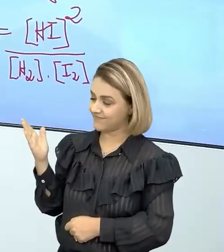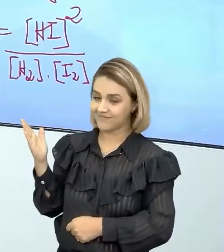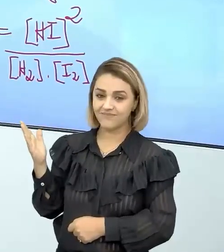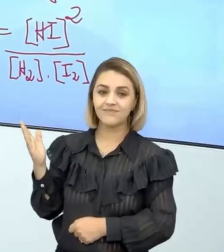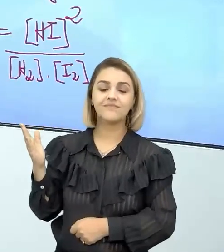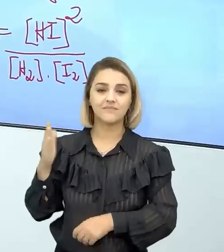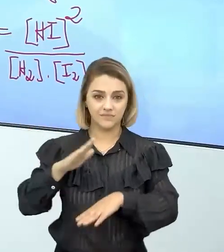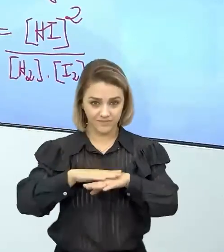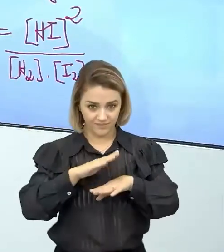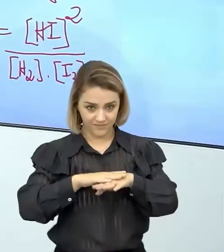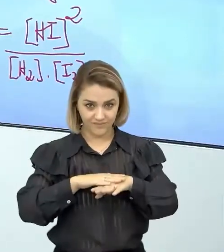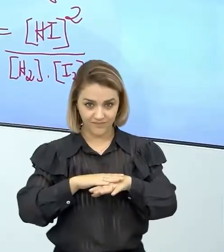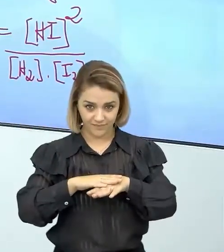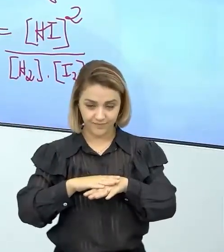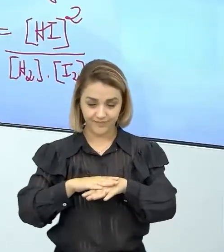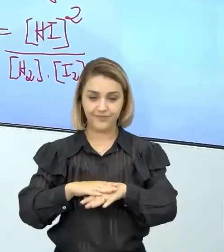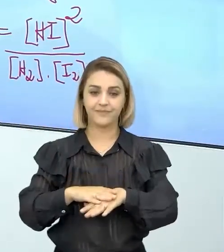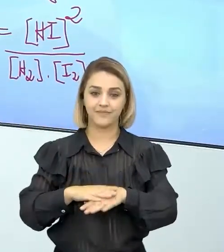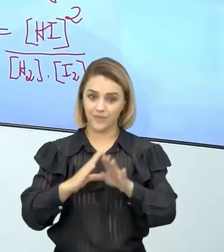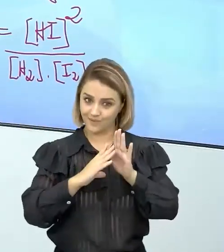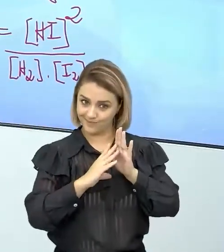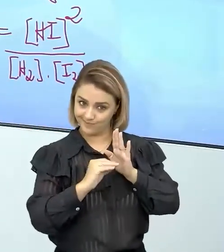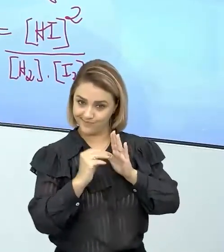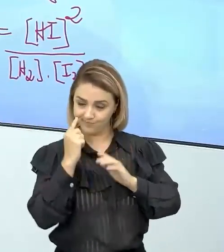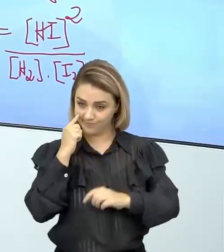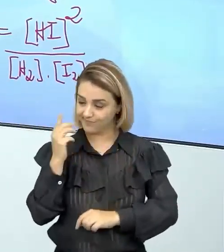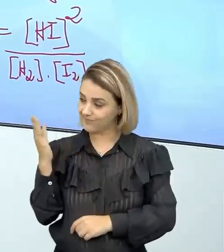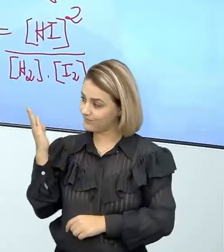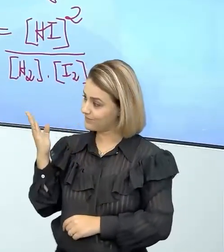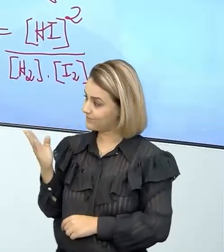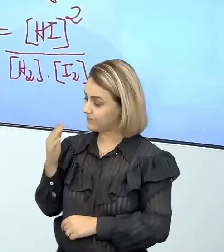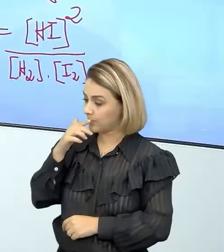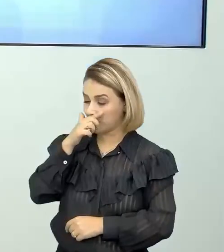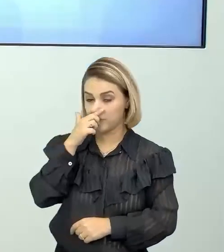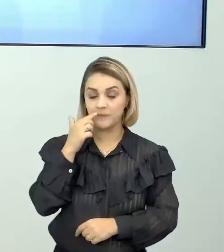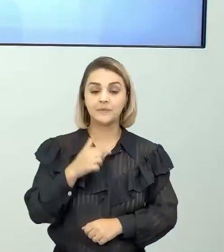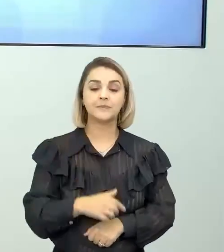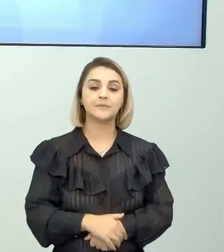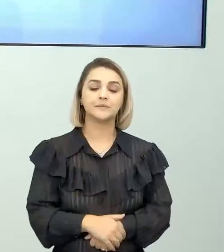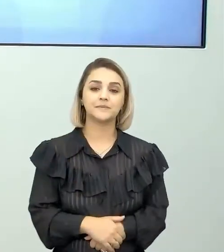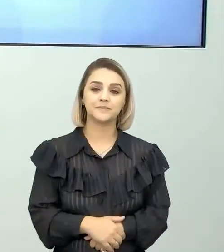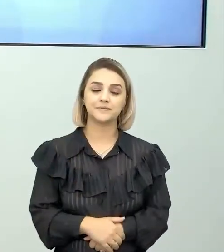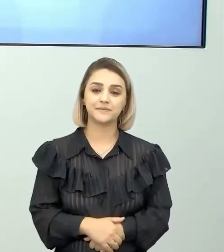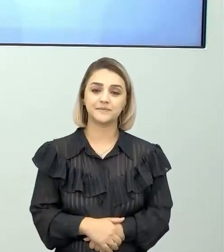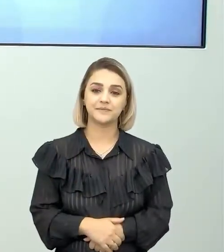que fazer. Tudo bem? Vamos lá então.